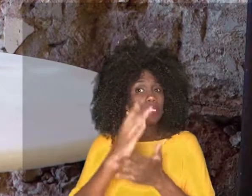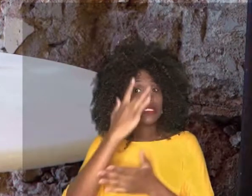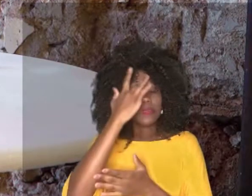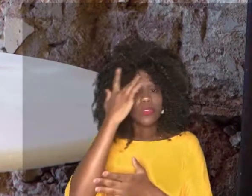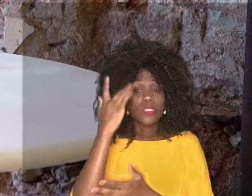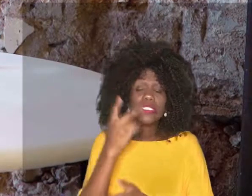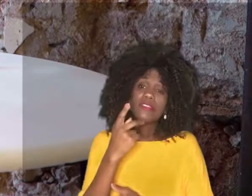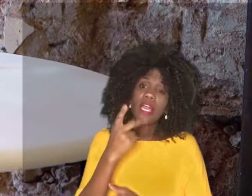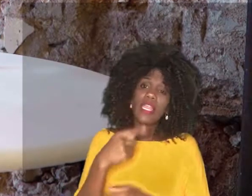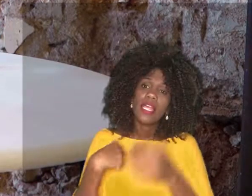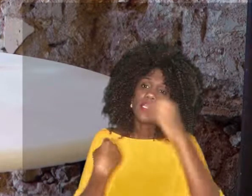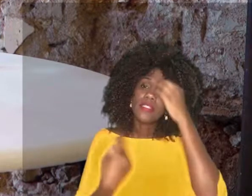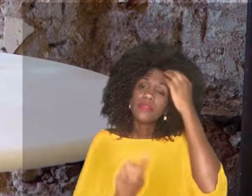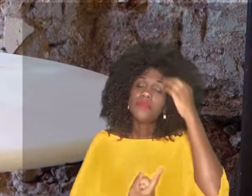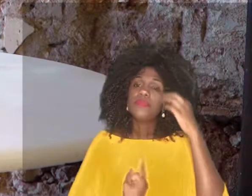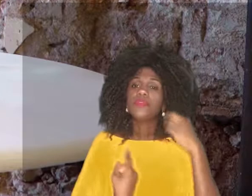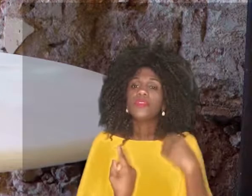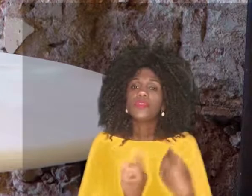dizem que nós,